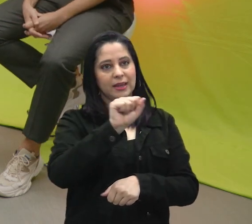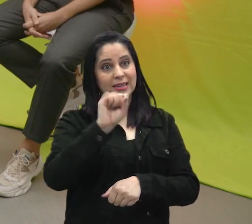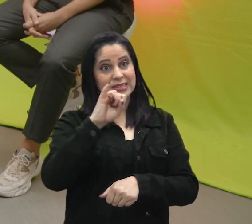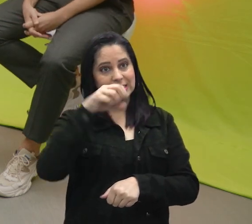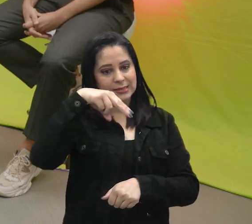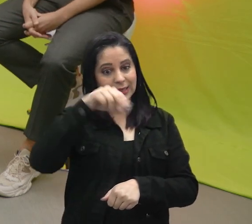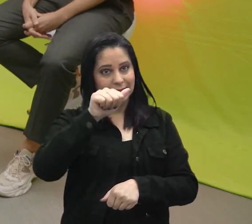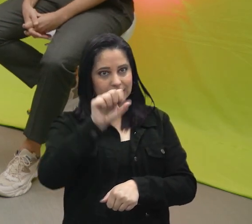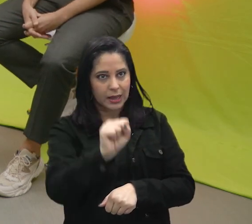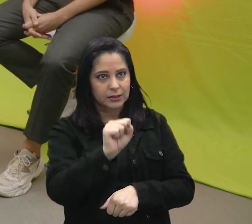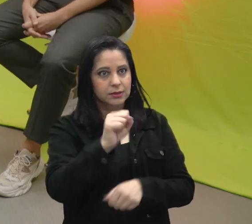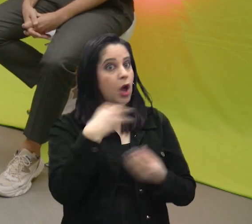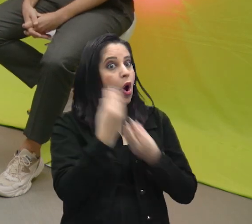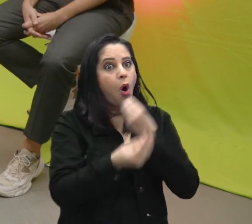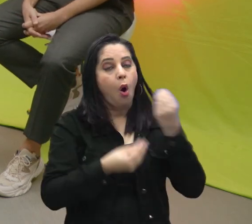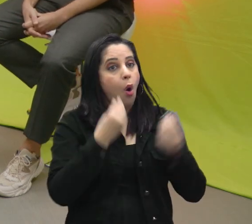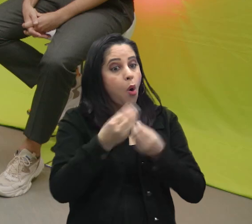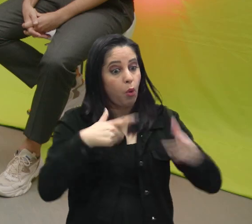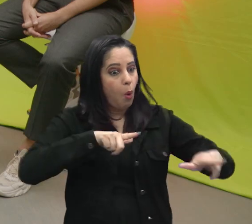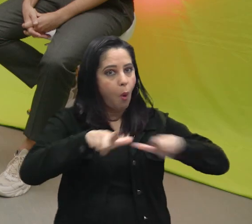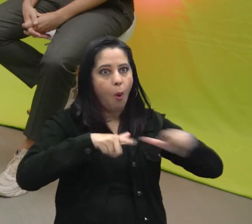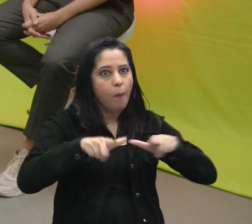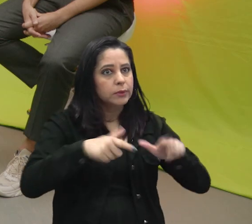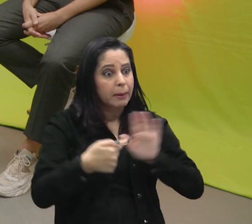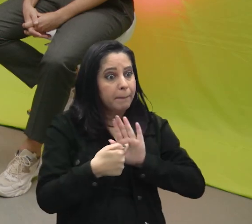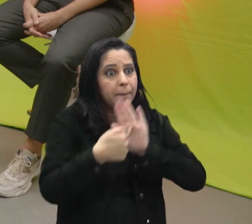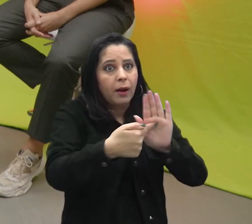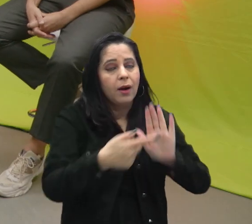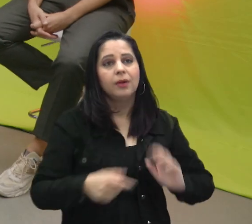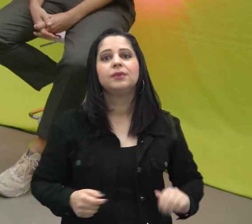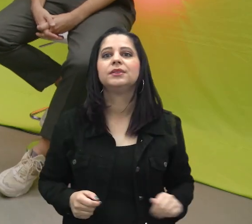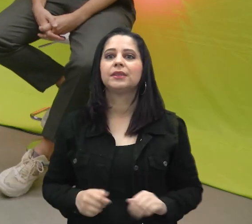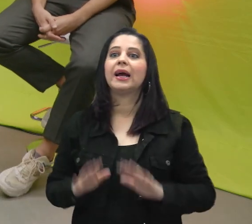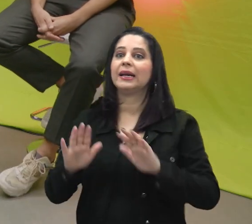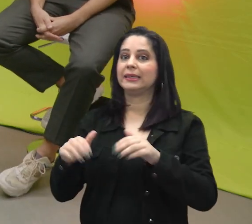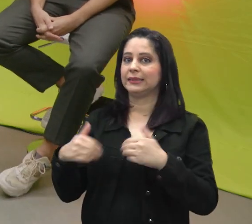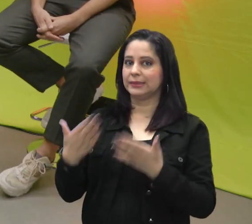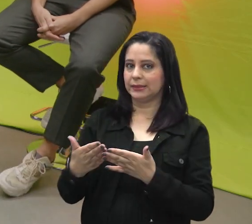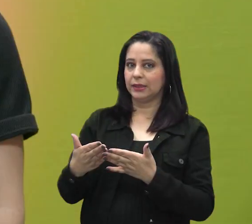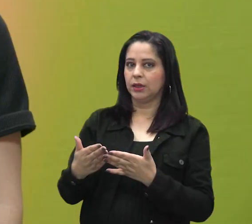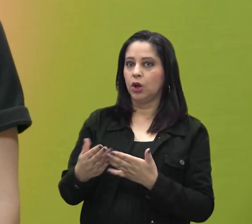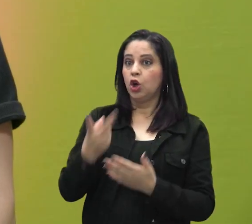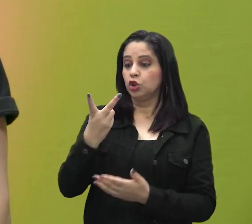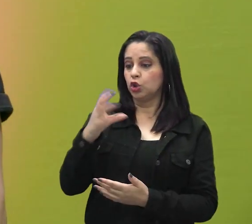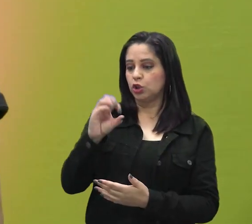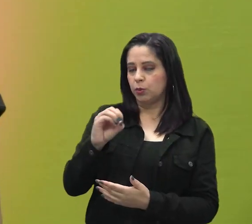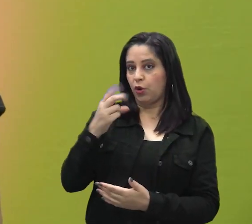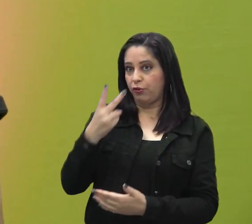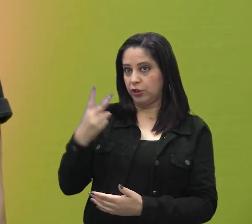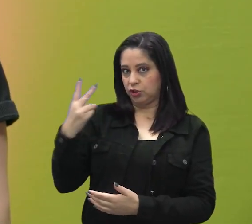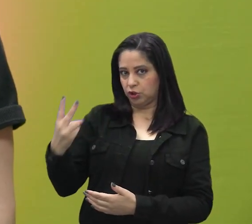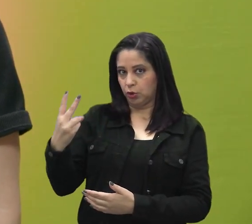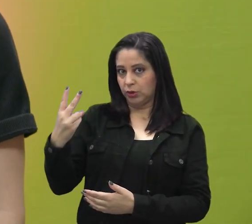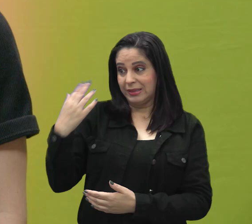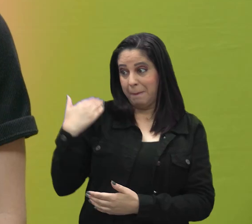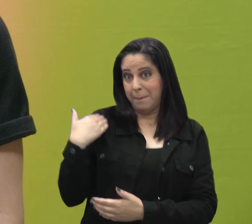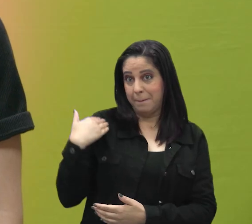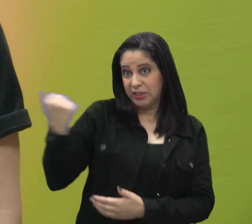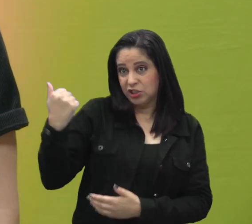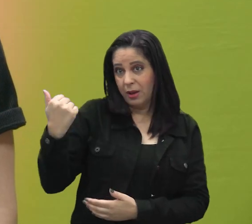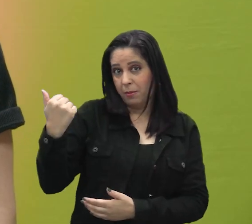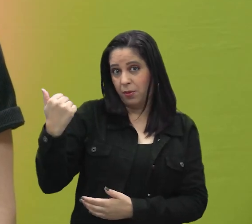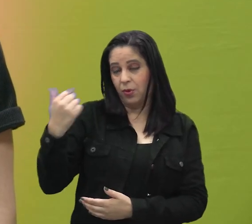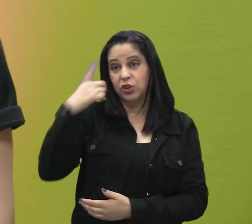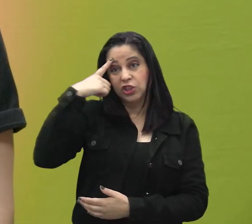obra, retratar figuras tão amadas pelo público brasileiro, né? Eu recebi esse convite no final de 2022, no dia 30